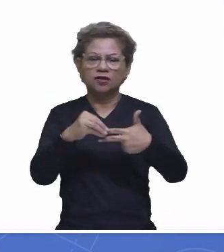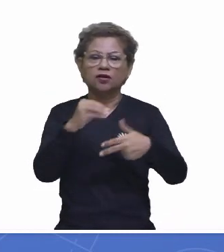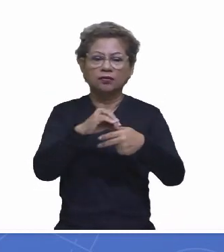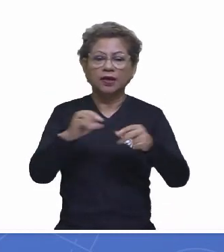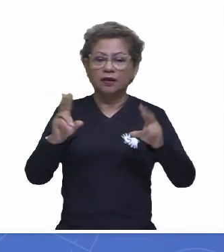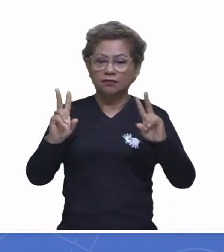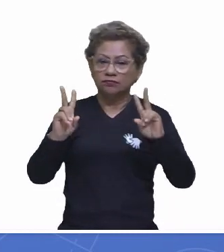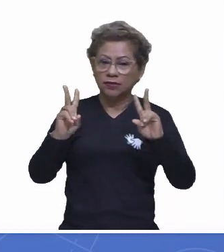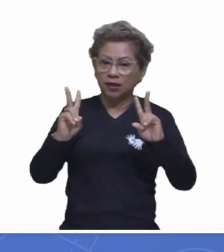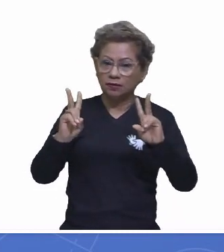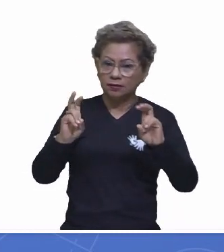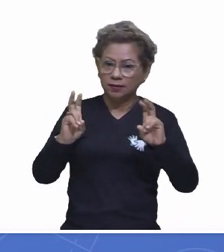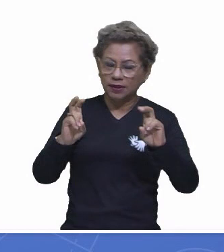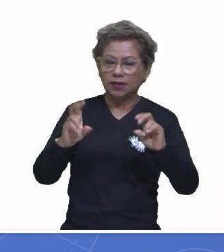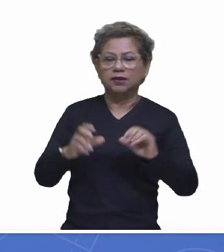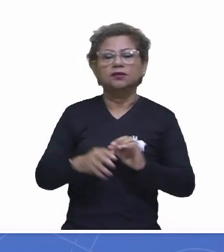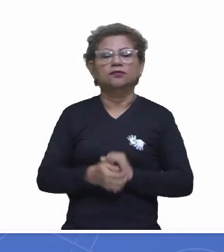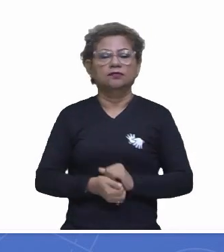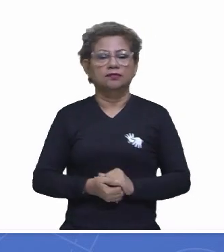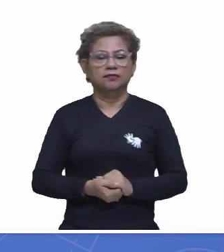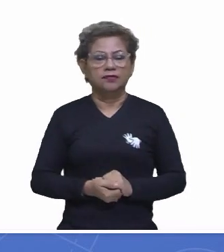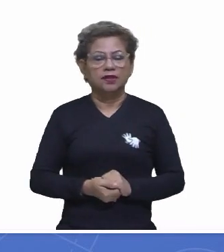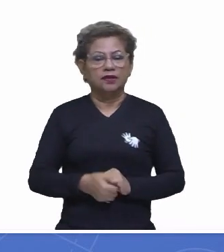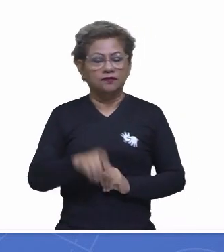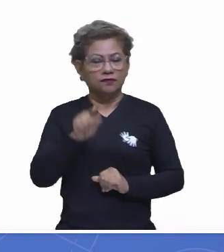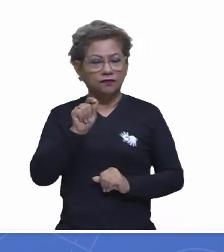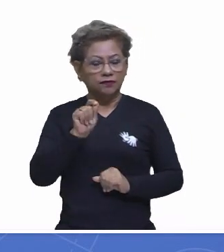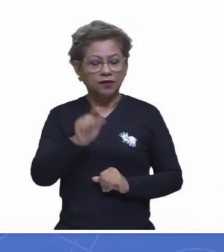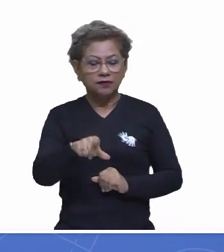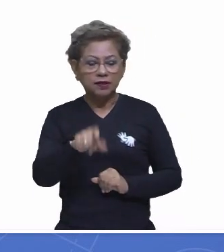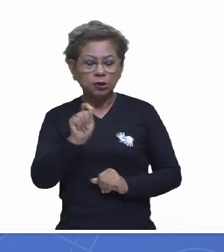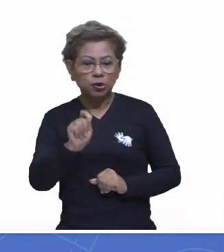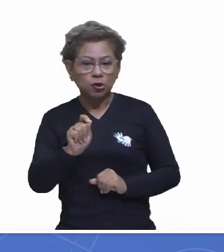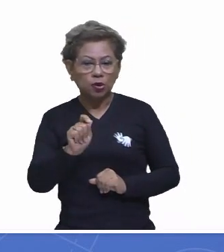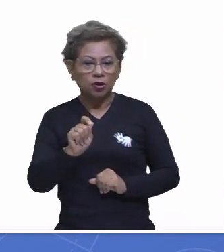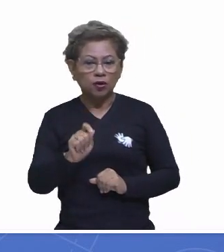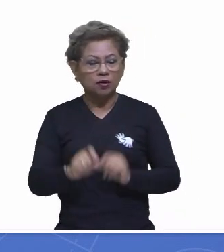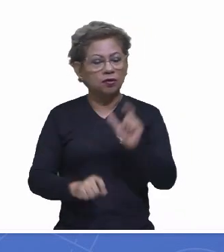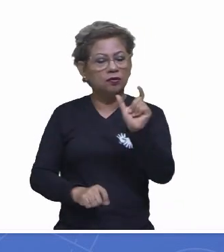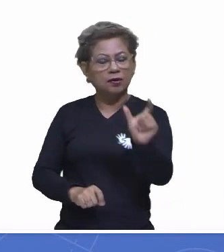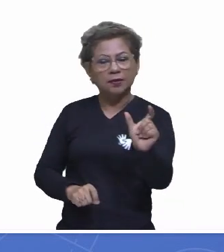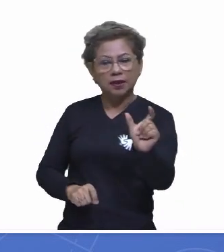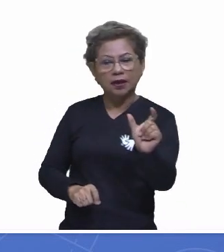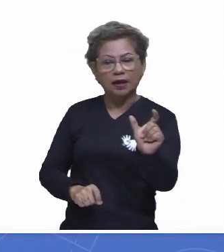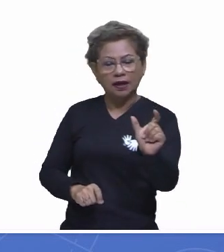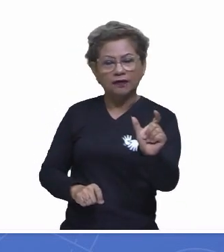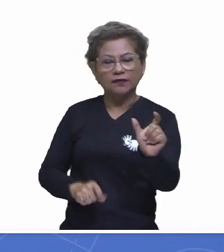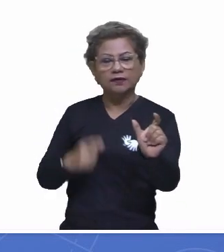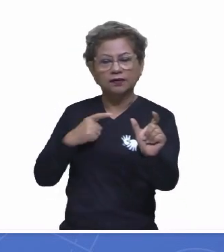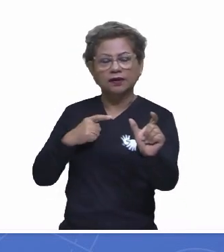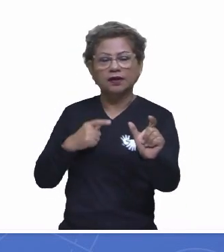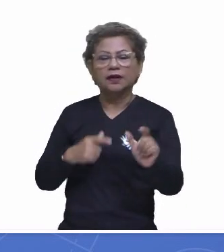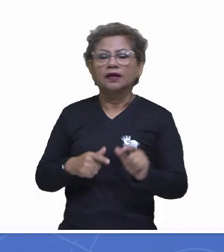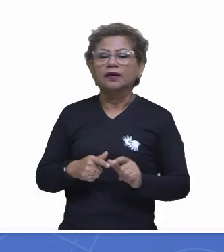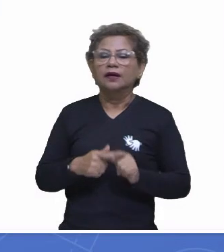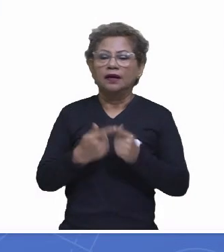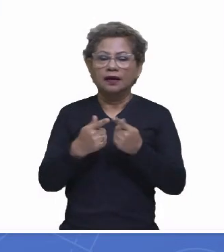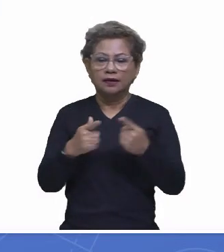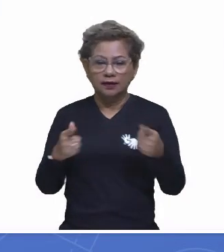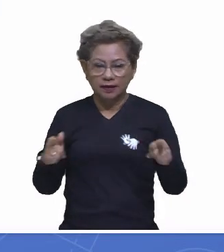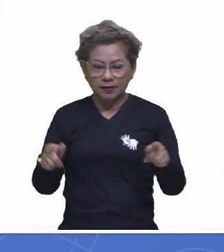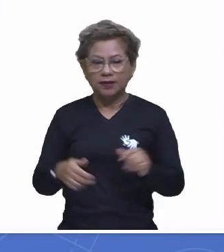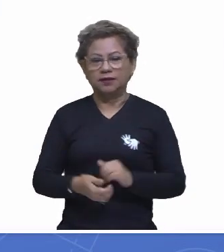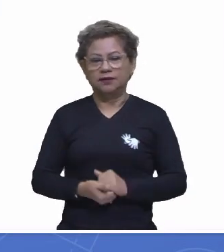e a partir de textos, então, né, tira-se uma questão de gramática, né, um tópico de gramática. Seria, então, a aplicabilidade